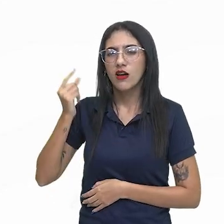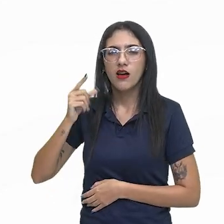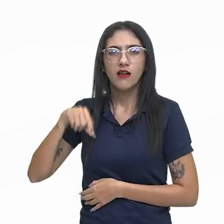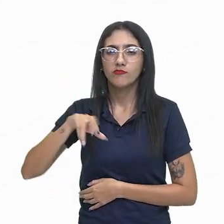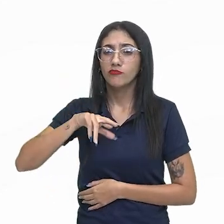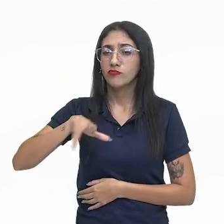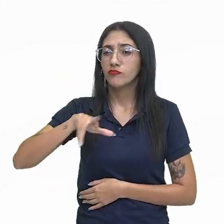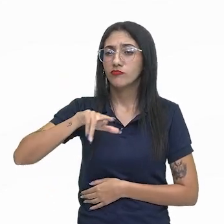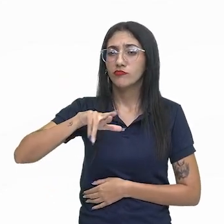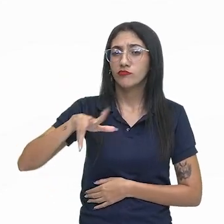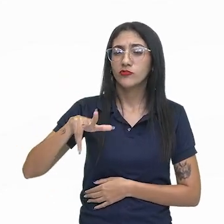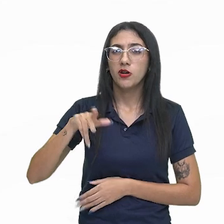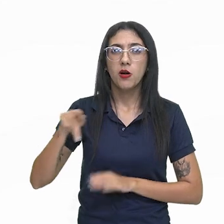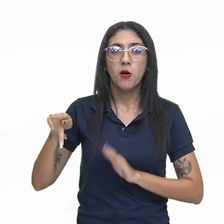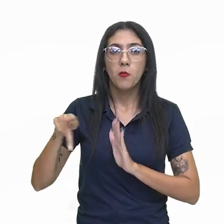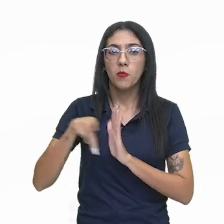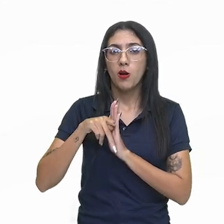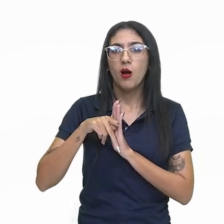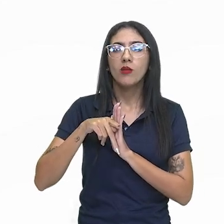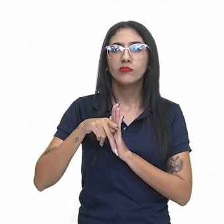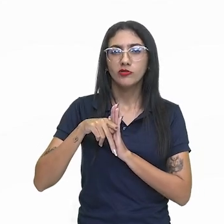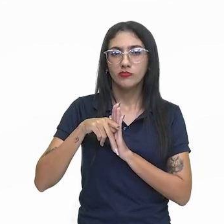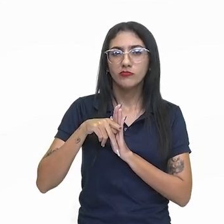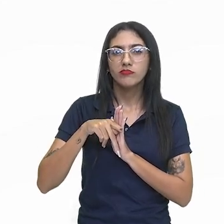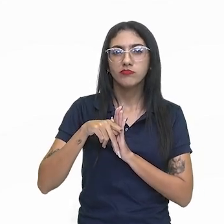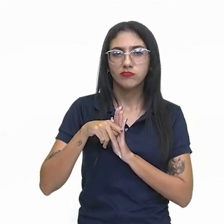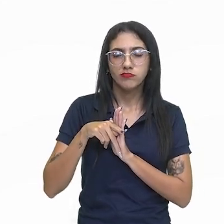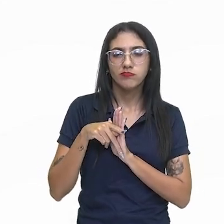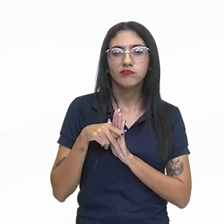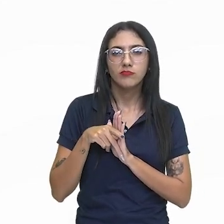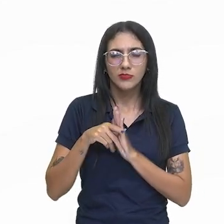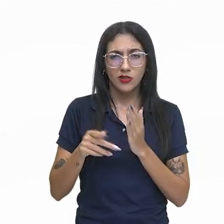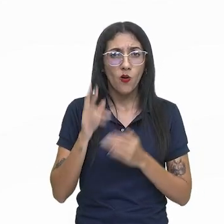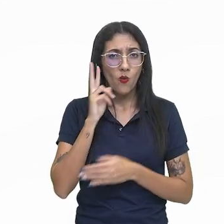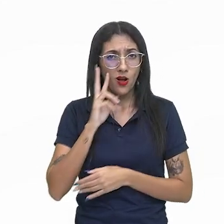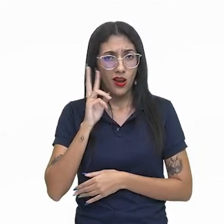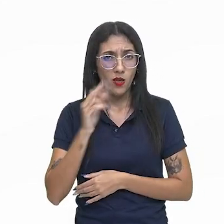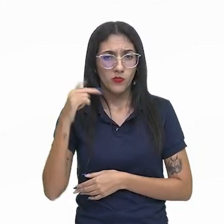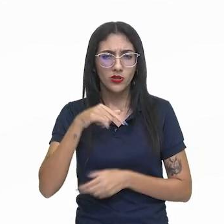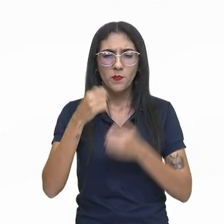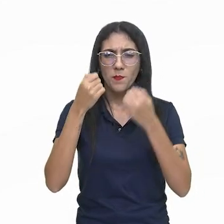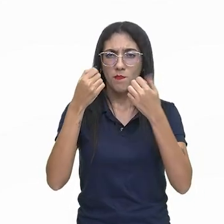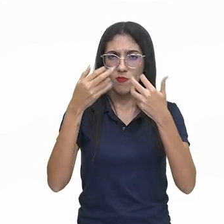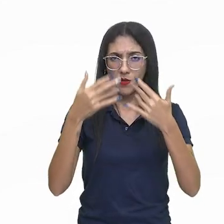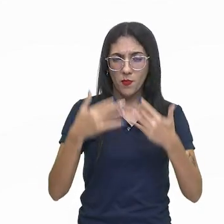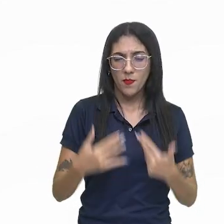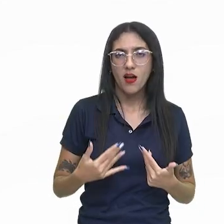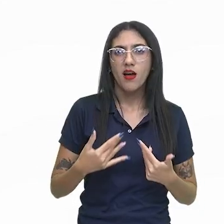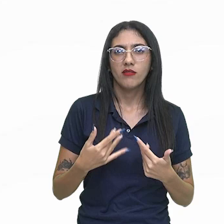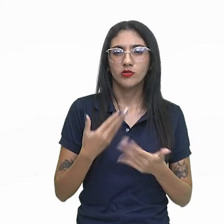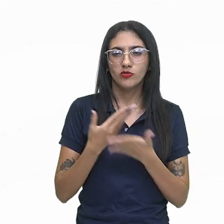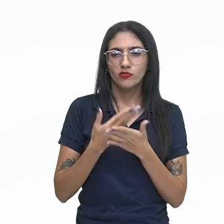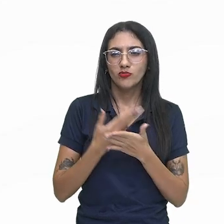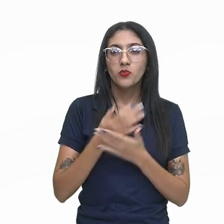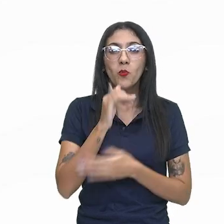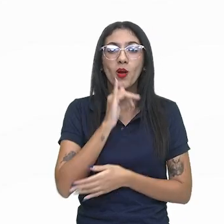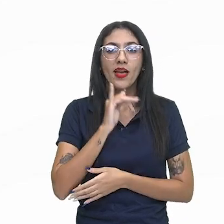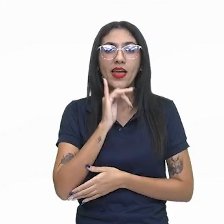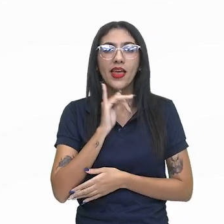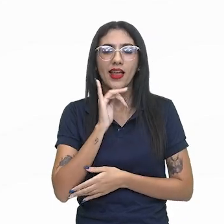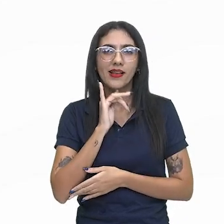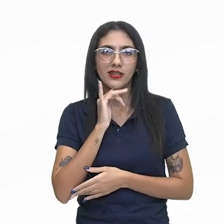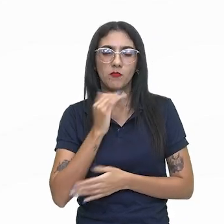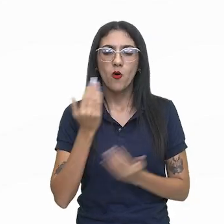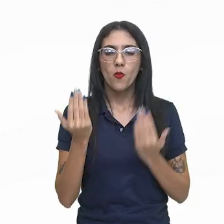eram fotossintetizantes, como a gente havia falado aqui antes, na nossa aula, exemplificando os